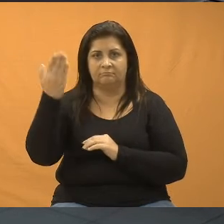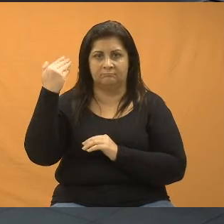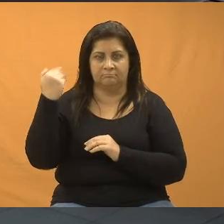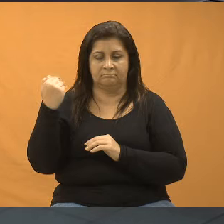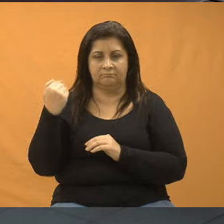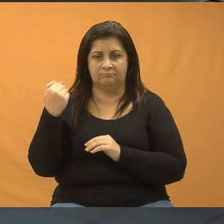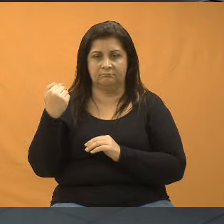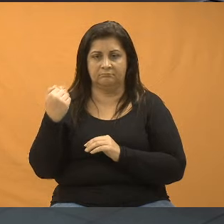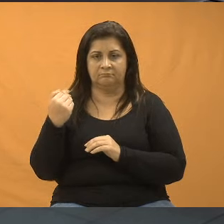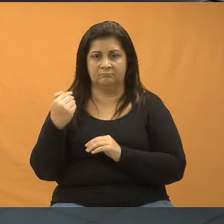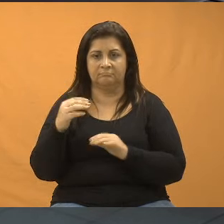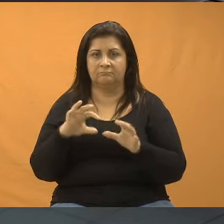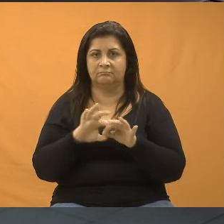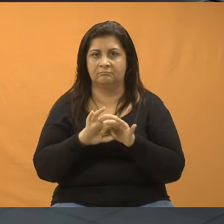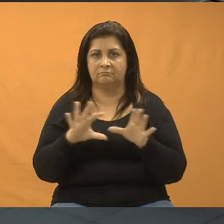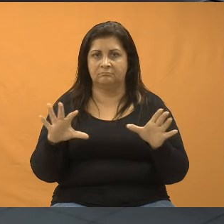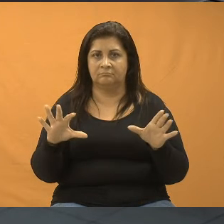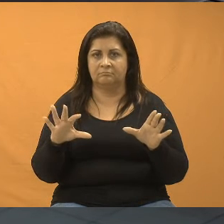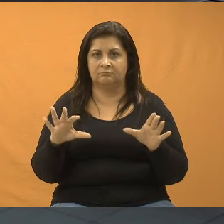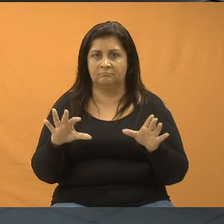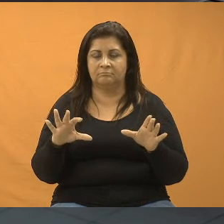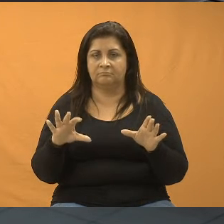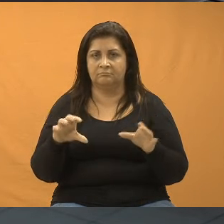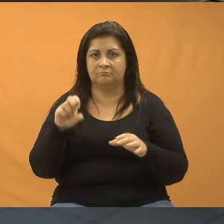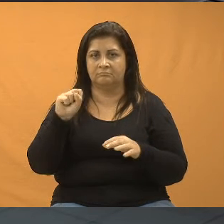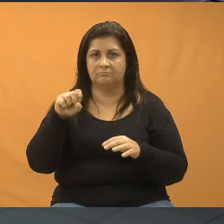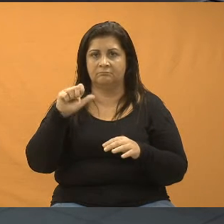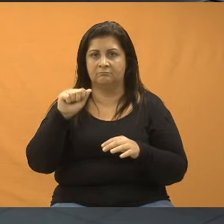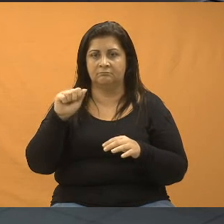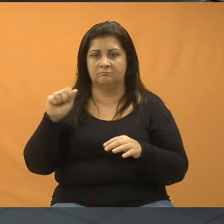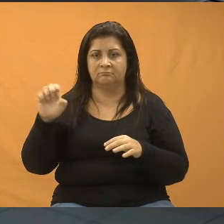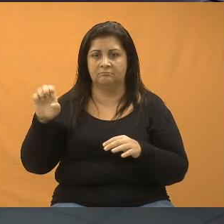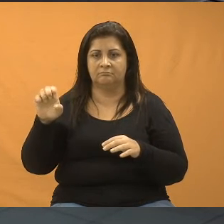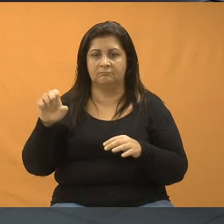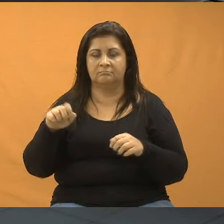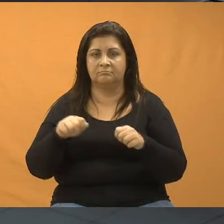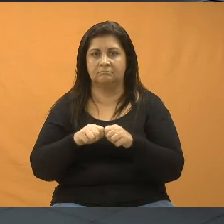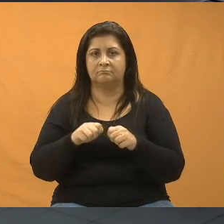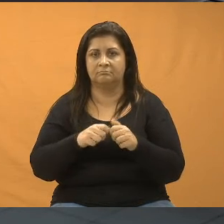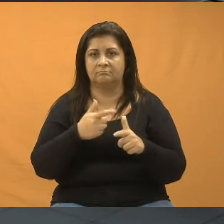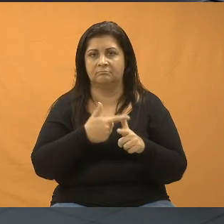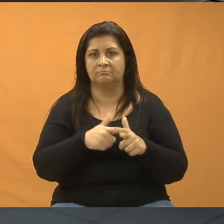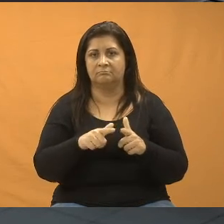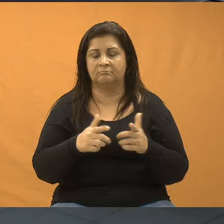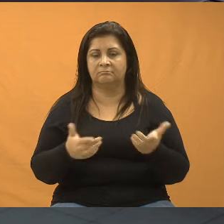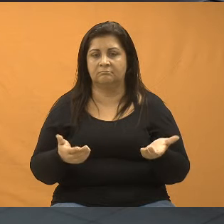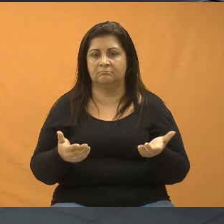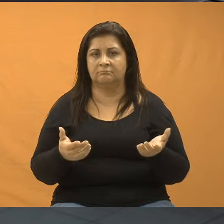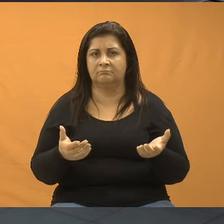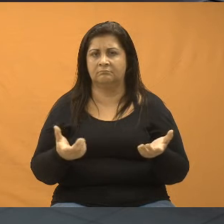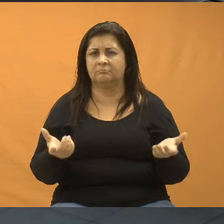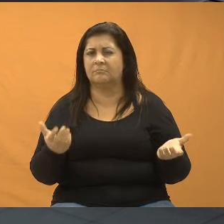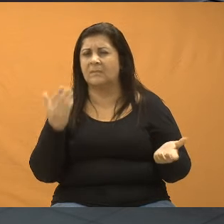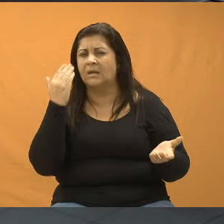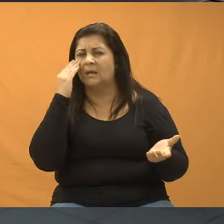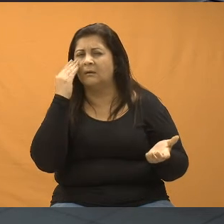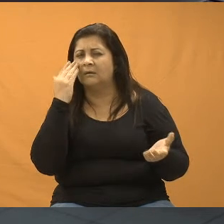autorizamos uma autarquia da prefeitura a contrair um empréstimo de R$500 mil. Então, eu quero ver qual esse entendimento